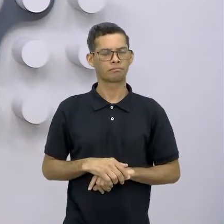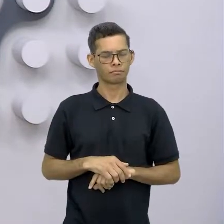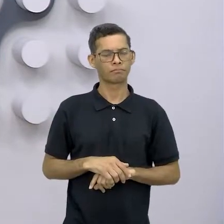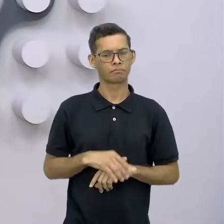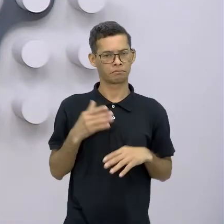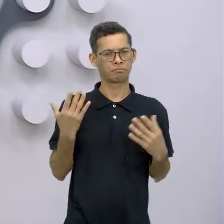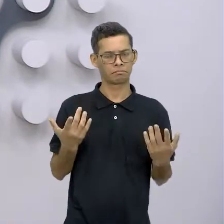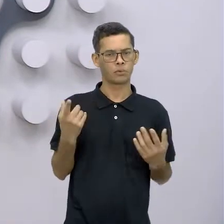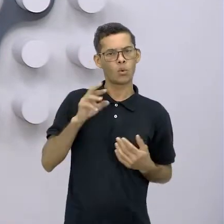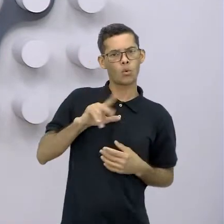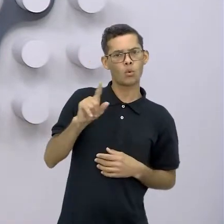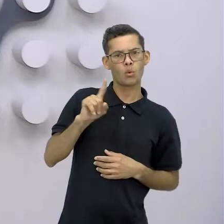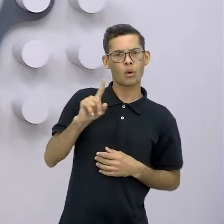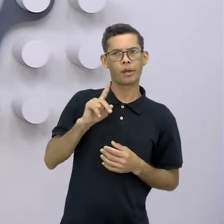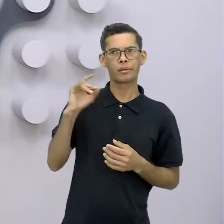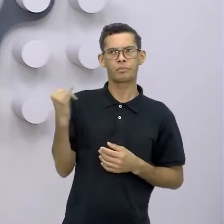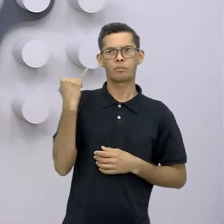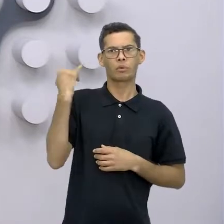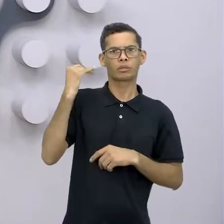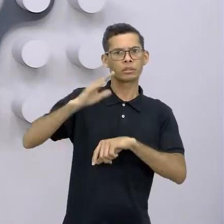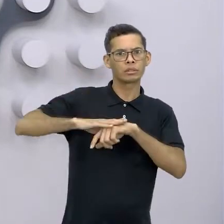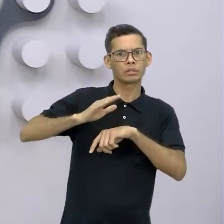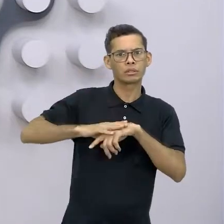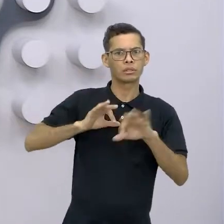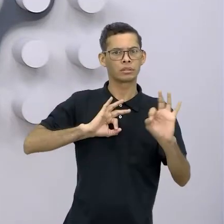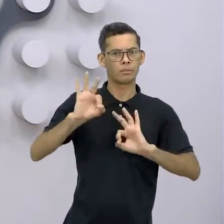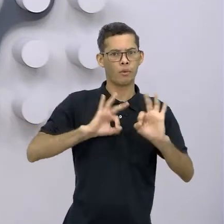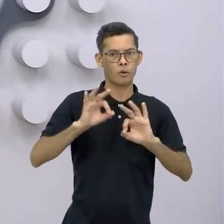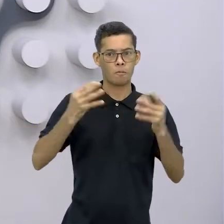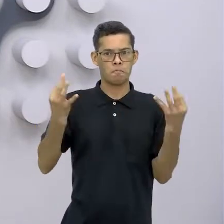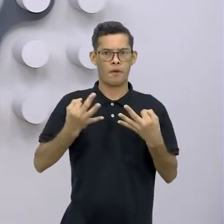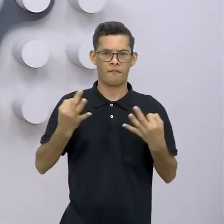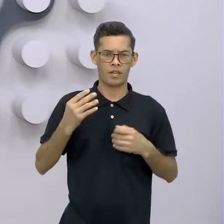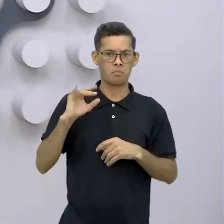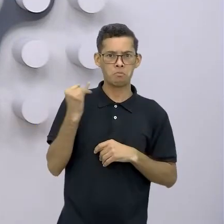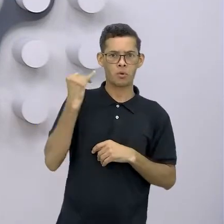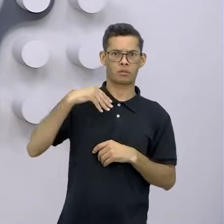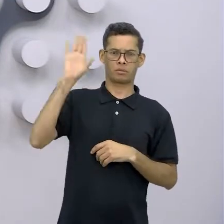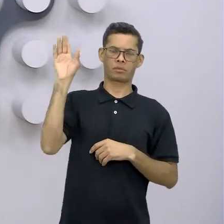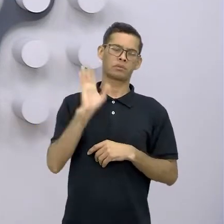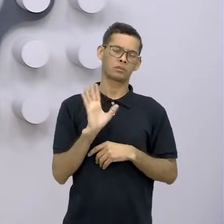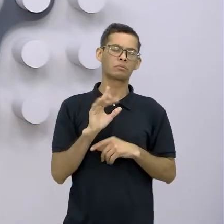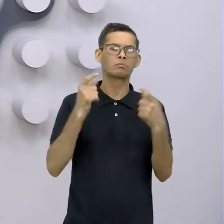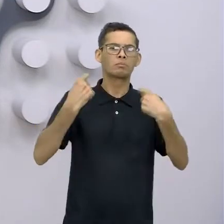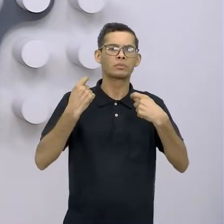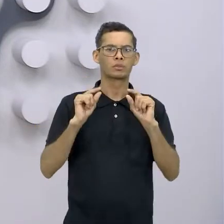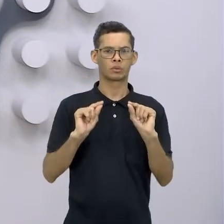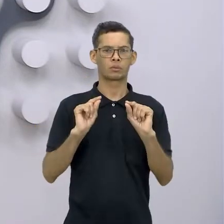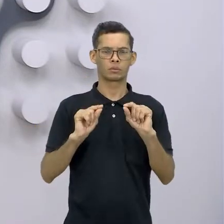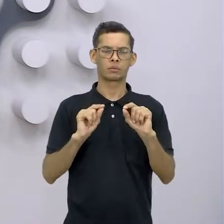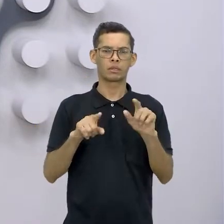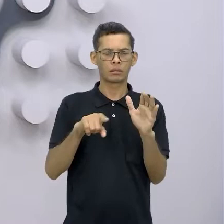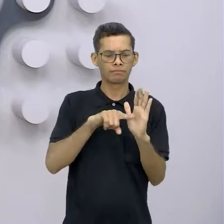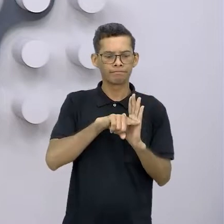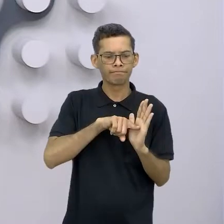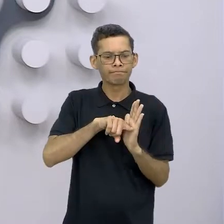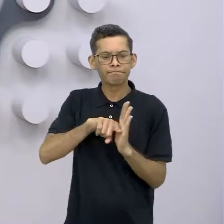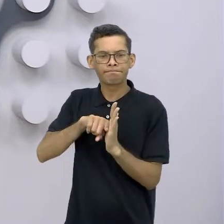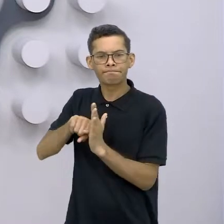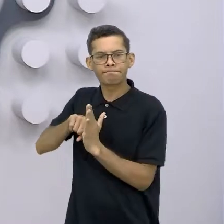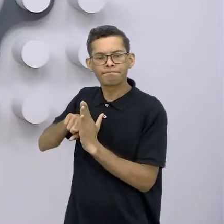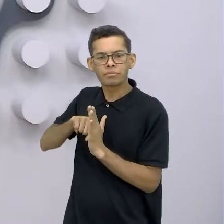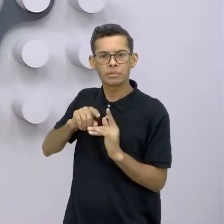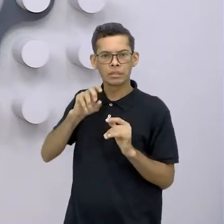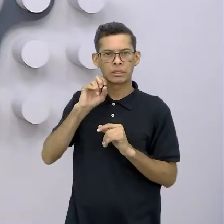não apenas é importante saber fazer um projeto, mas também é necessário fazer uma pesquisa para que